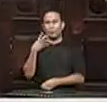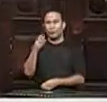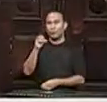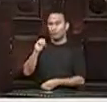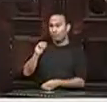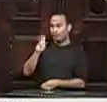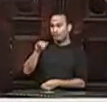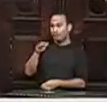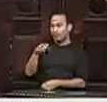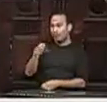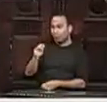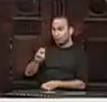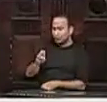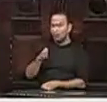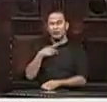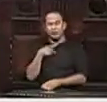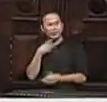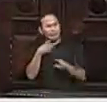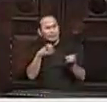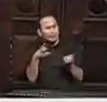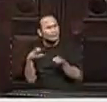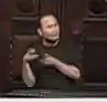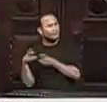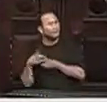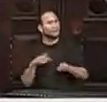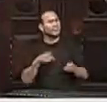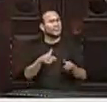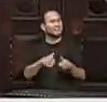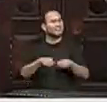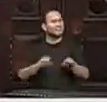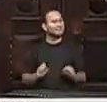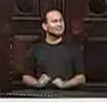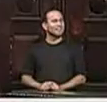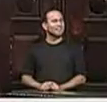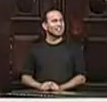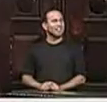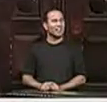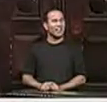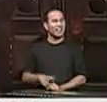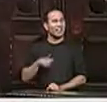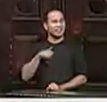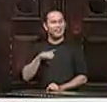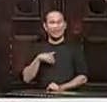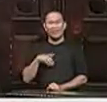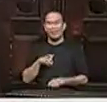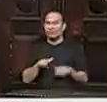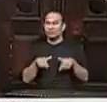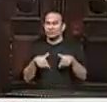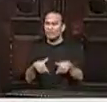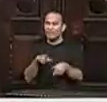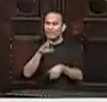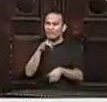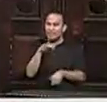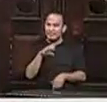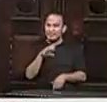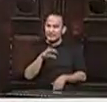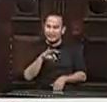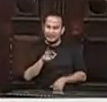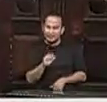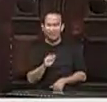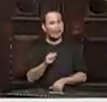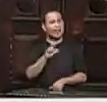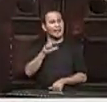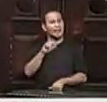bilhões. Então a gente percebe que é uma curva de estabilidade no comportamento da receita corrente líquida